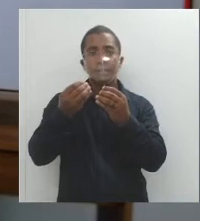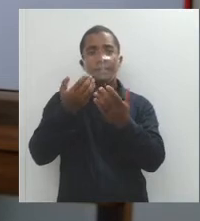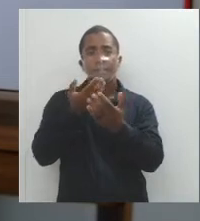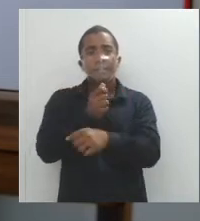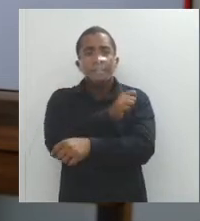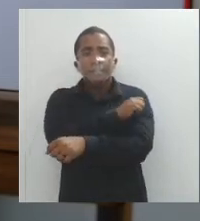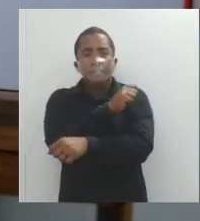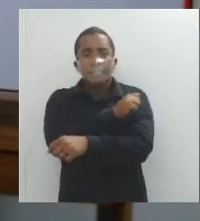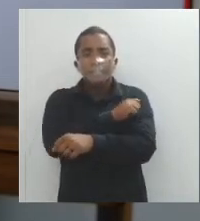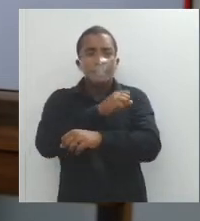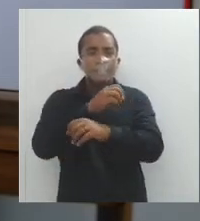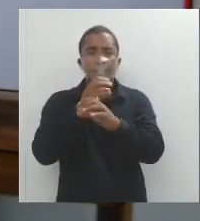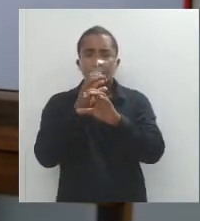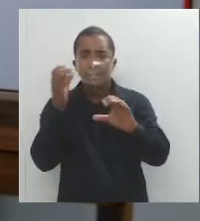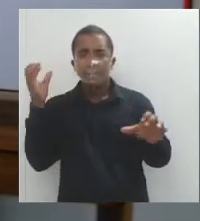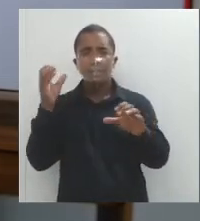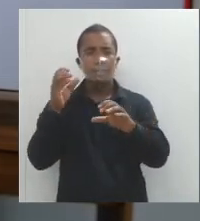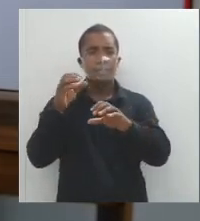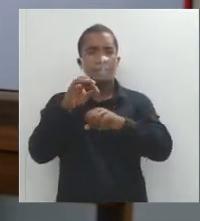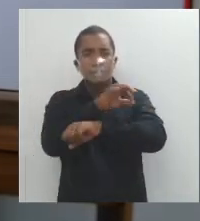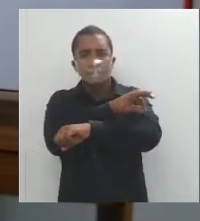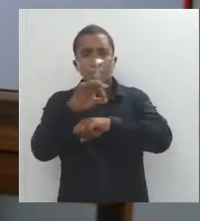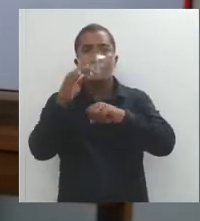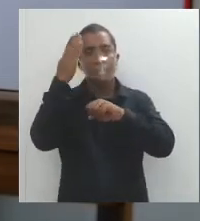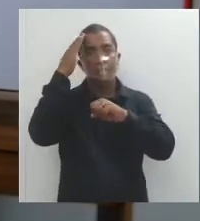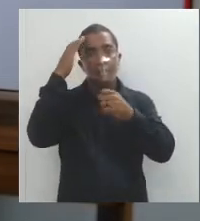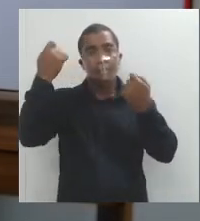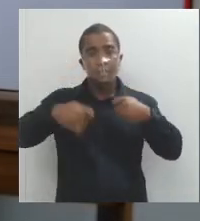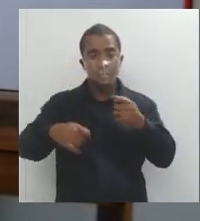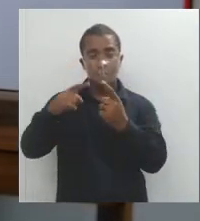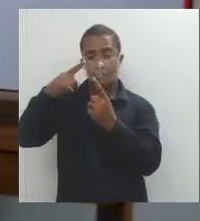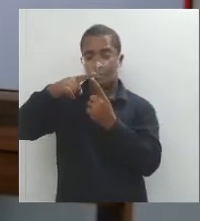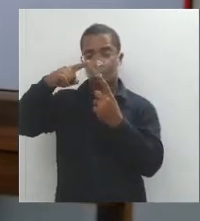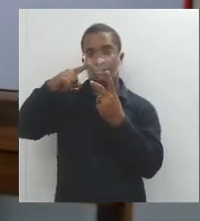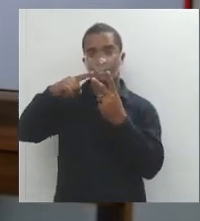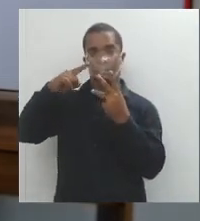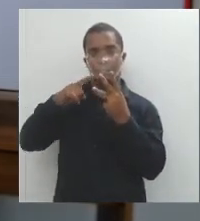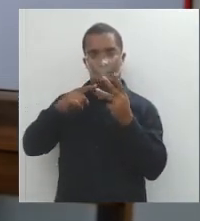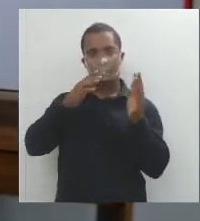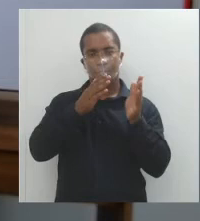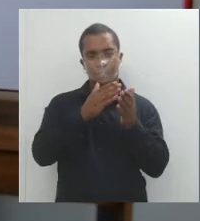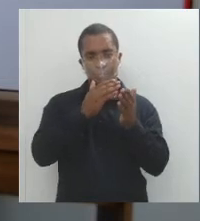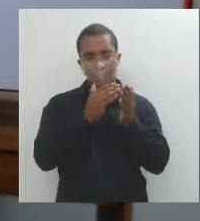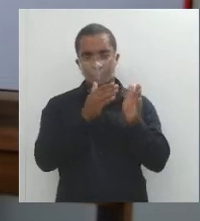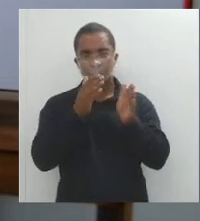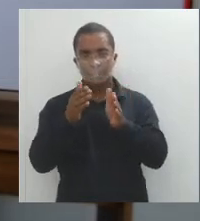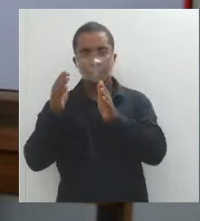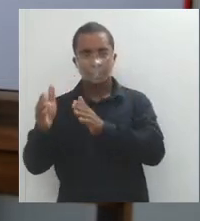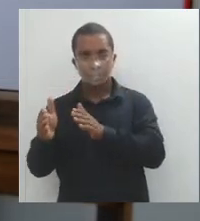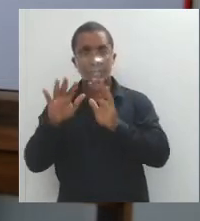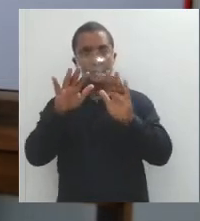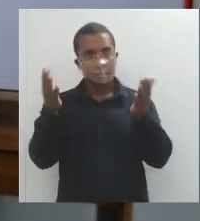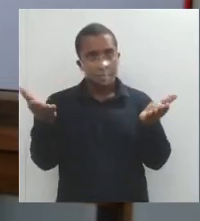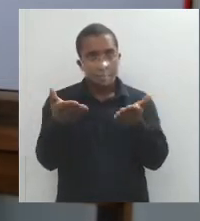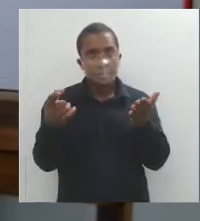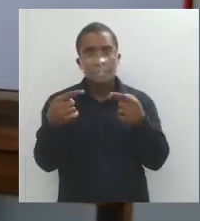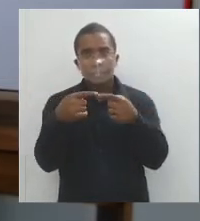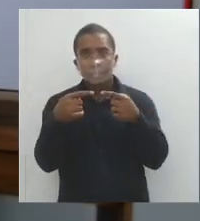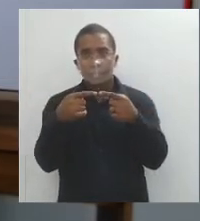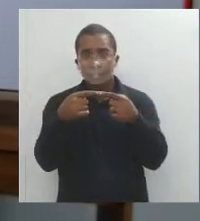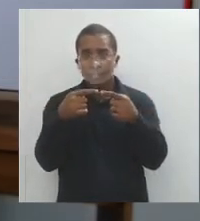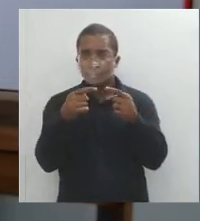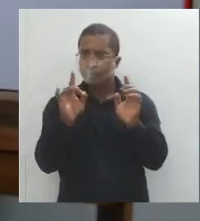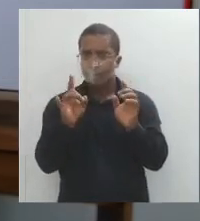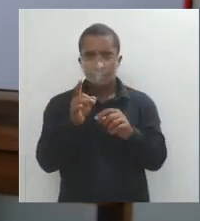de arquitetura sabem que existem 3 passos para calcular um disjuntor. Mas como a gente está trabalhando com alunos do ensino médio, a gente vai usar só o